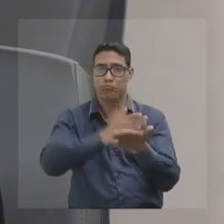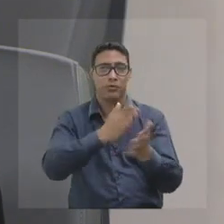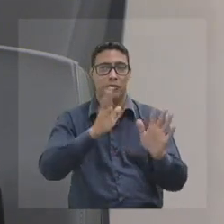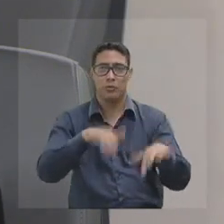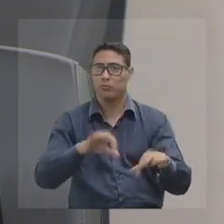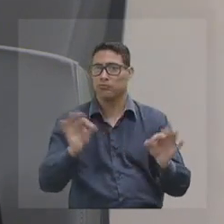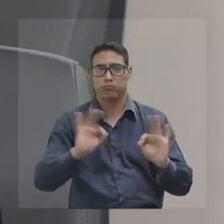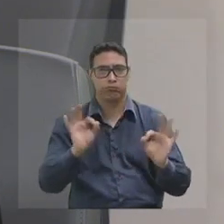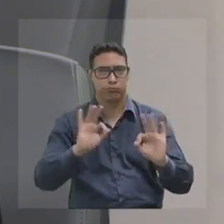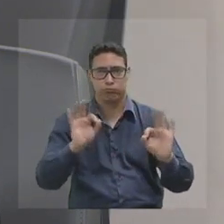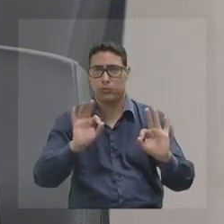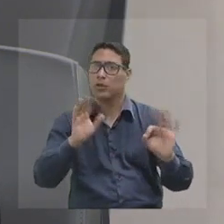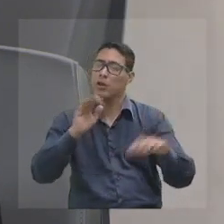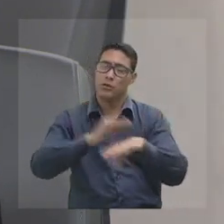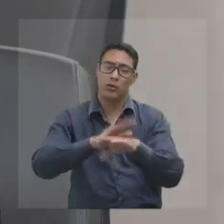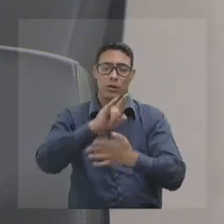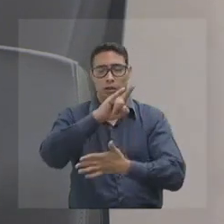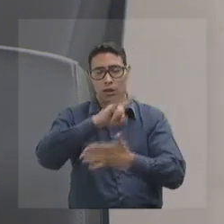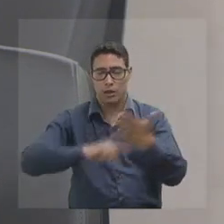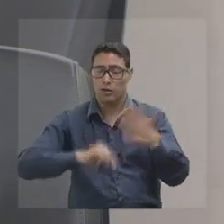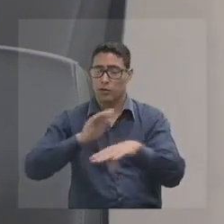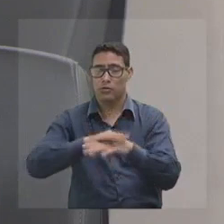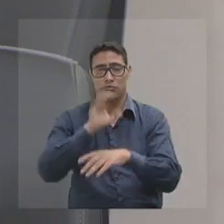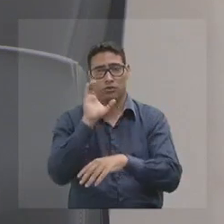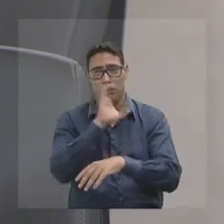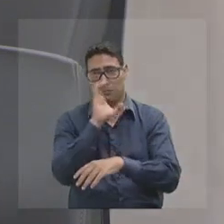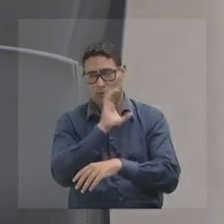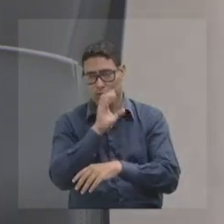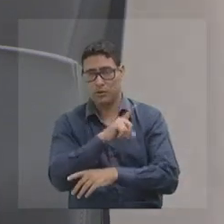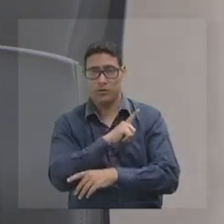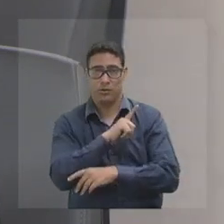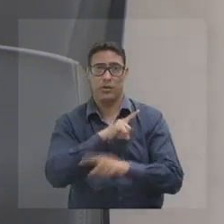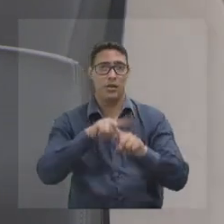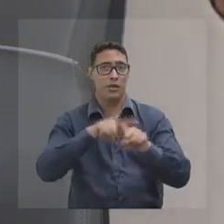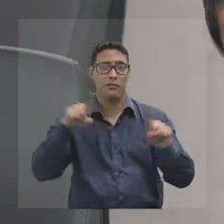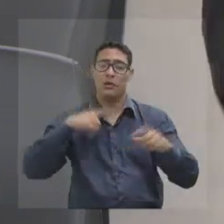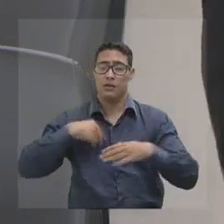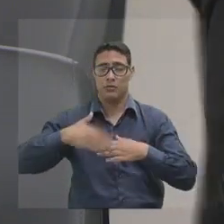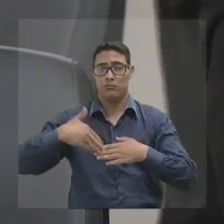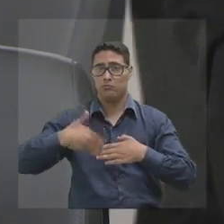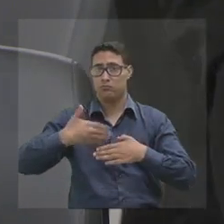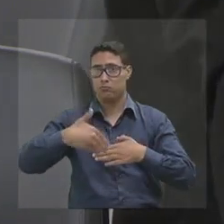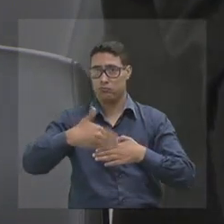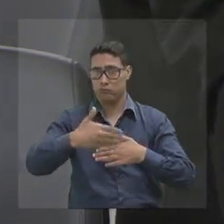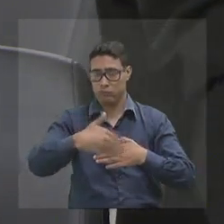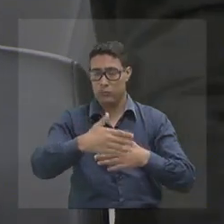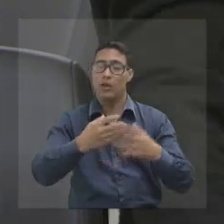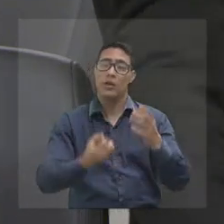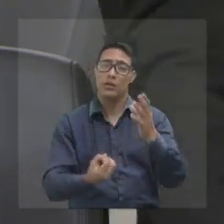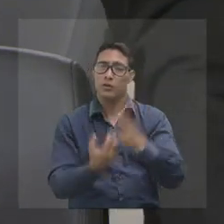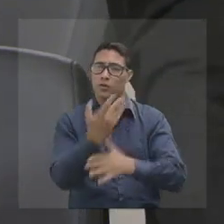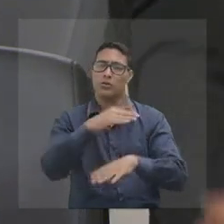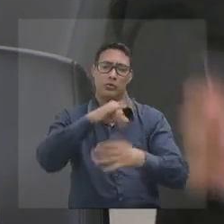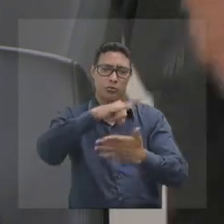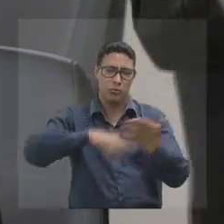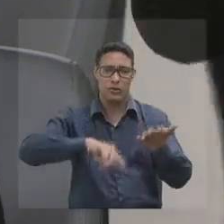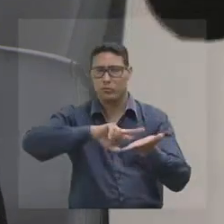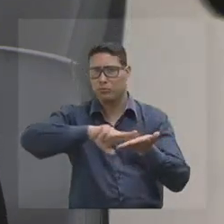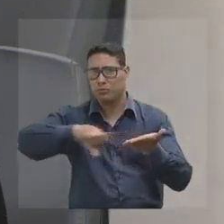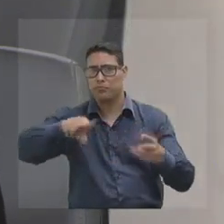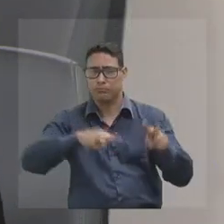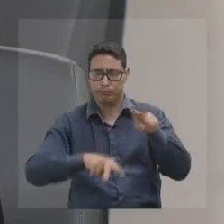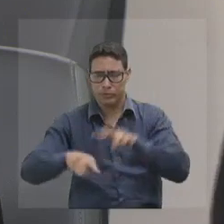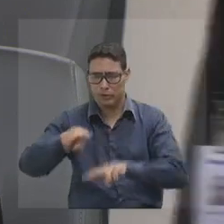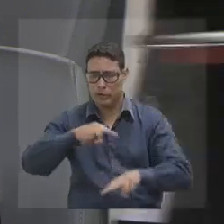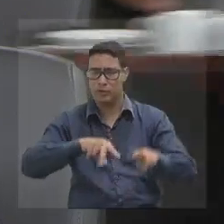formalizado em relação a declaração de emergencialidade e na sequência com entrada de documentos para avaliação e